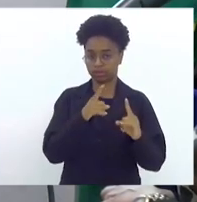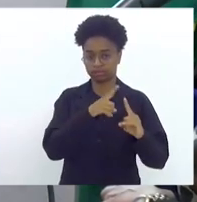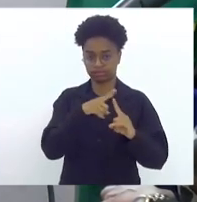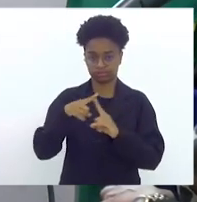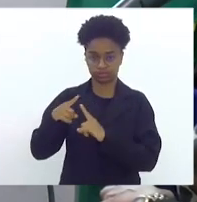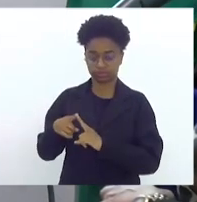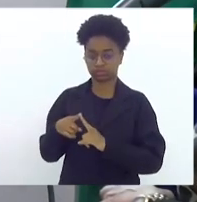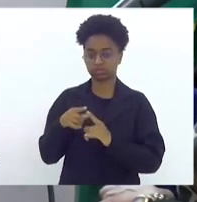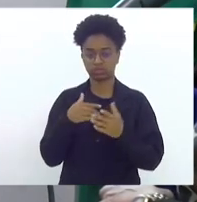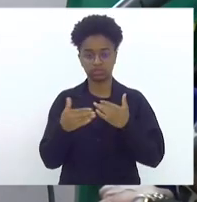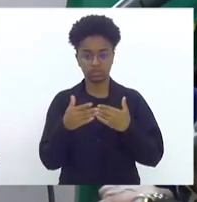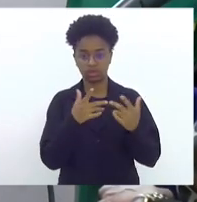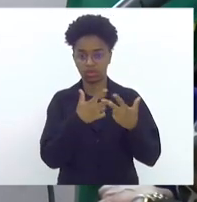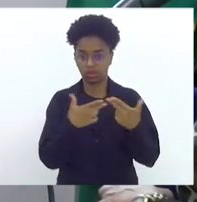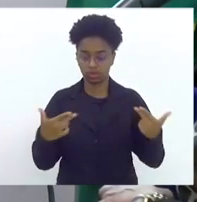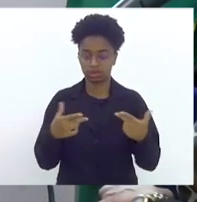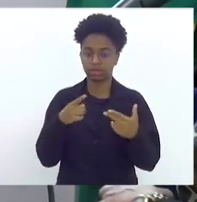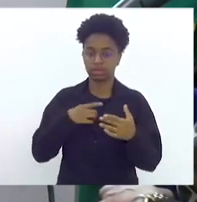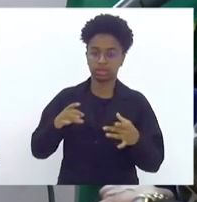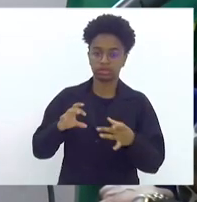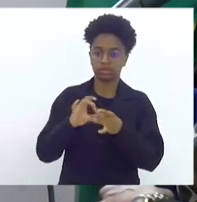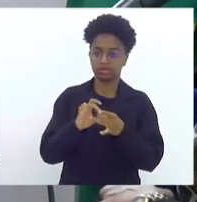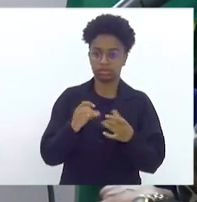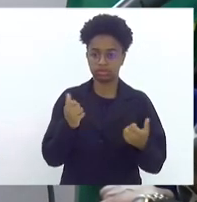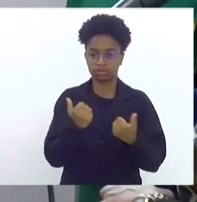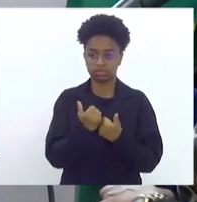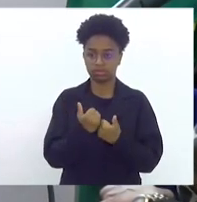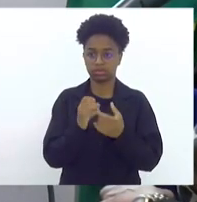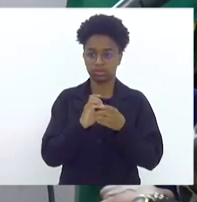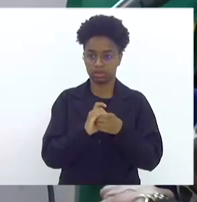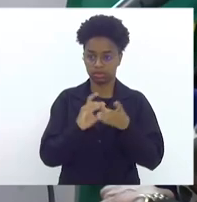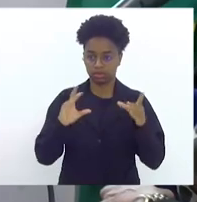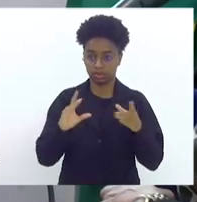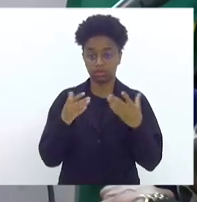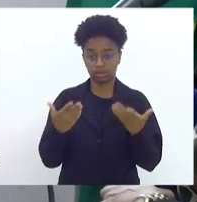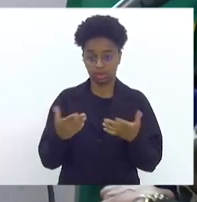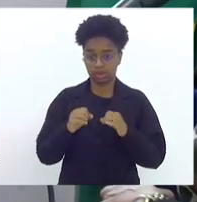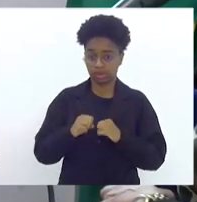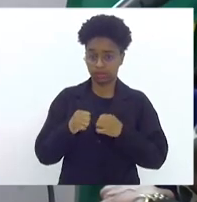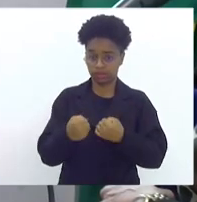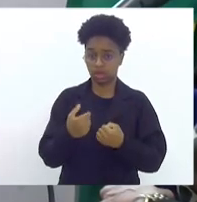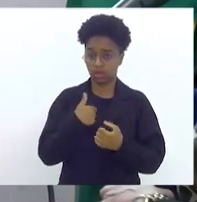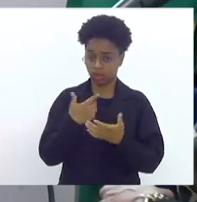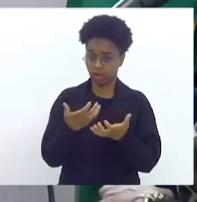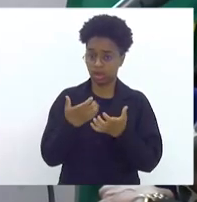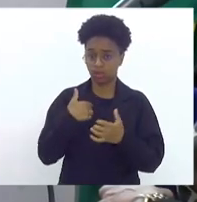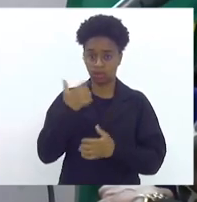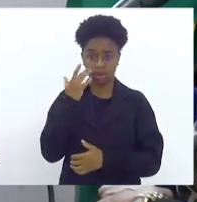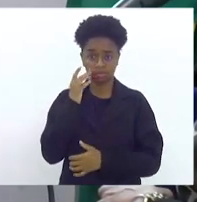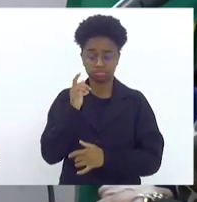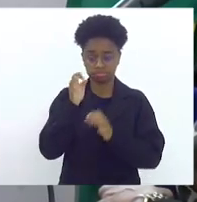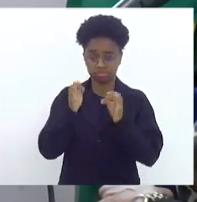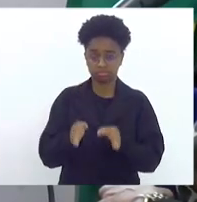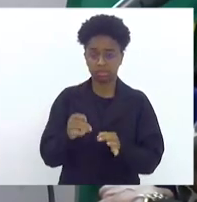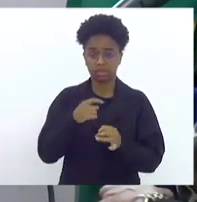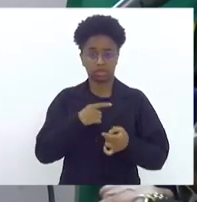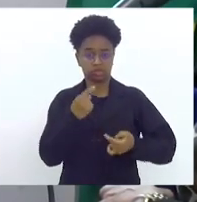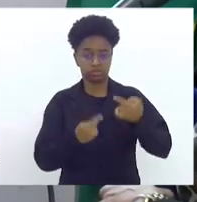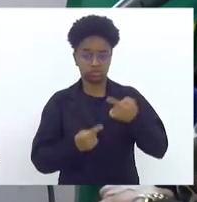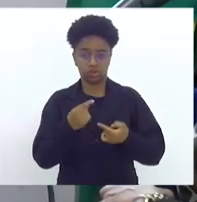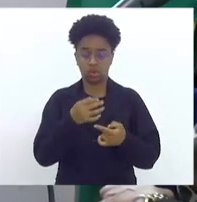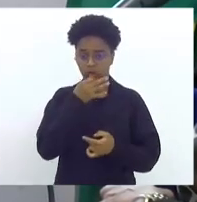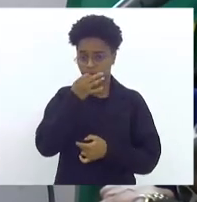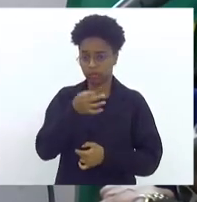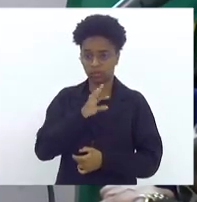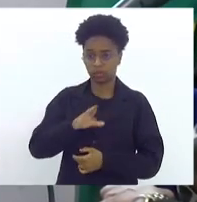a qualquer coisa faz parte da Democracia logo estou defendendo o que eu quero o que eu acho que é correto aqui foi uma disputa de opiniões não uma